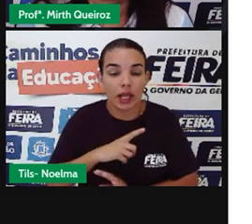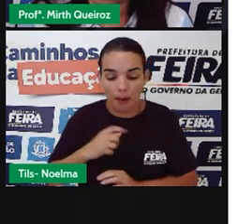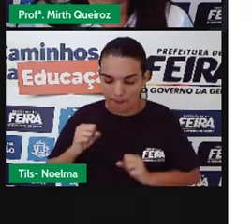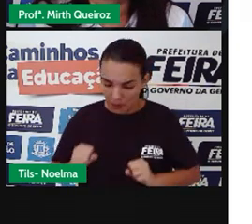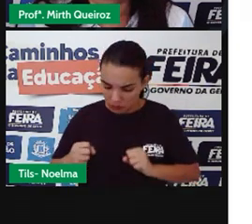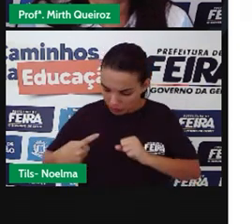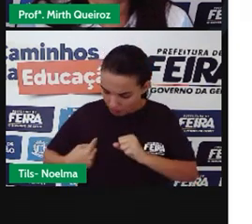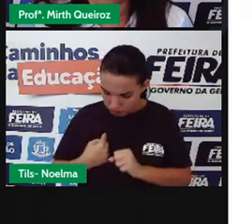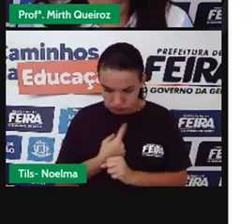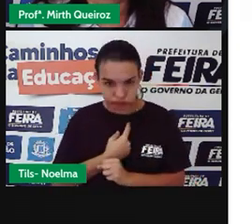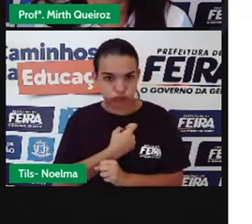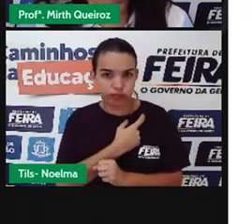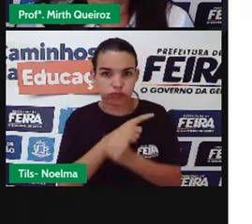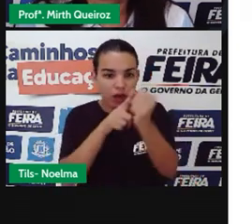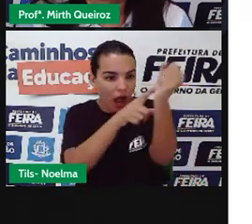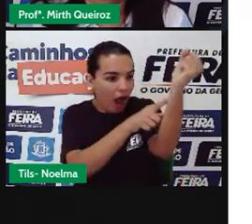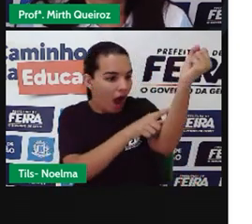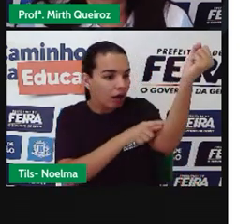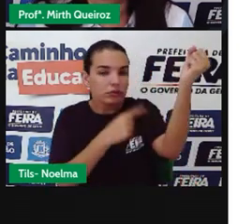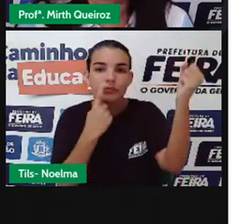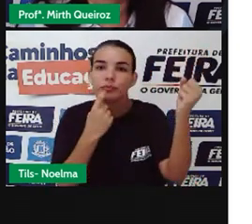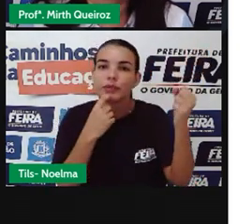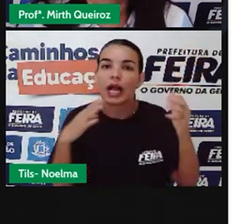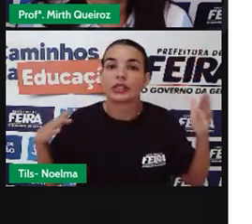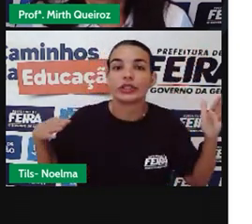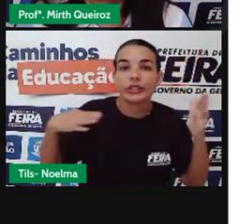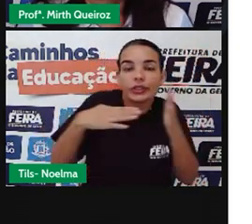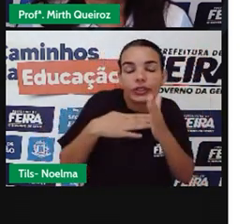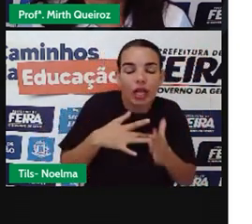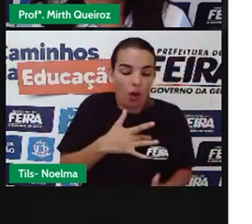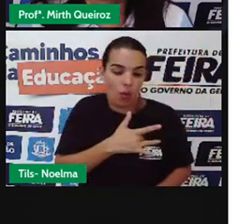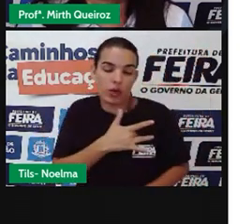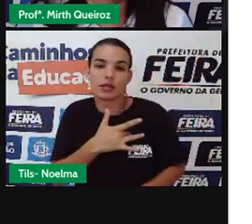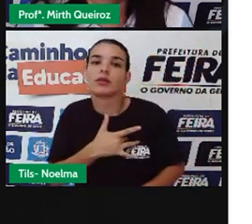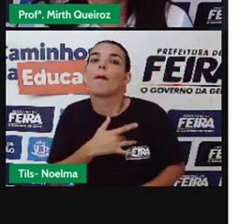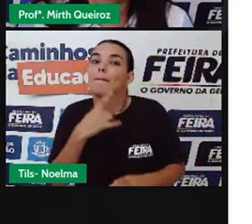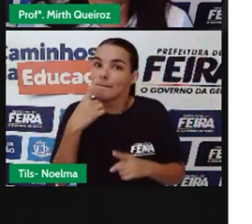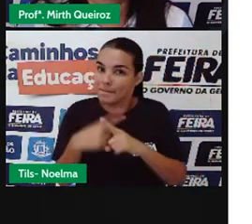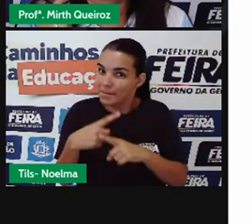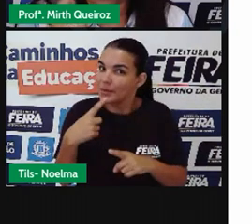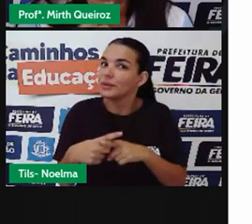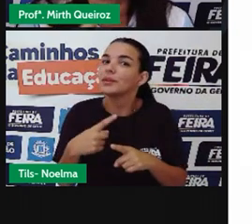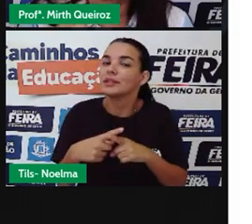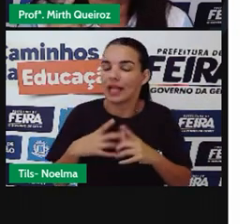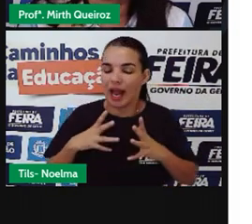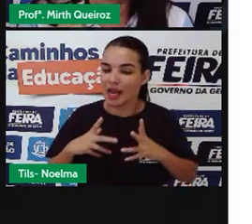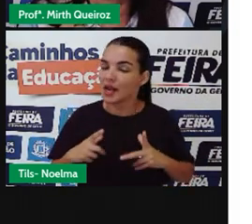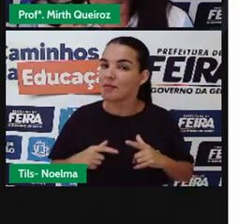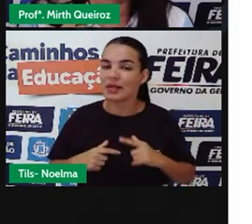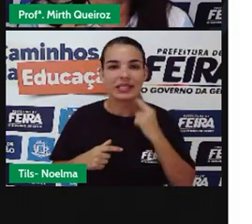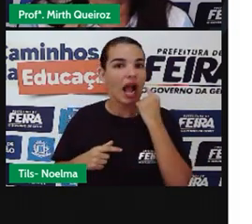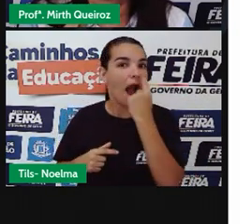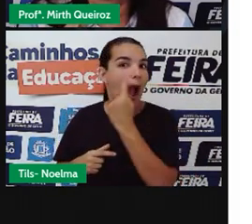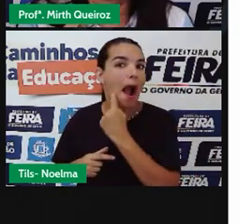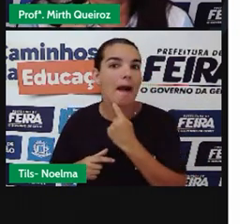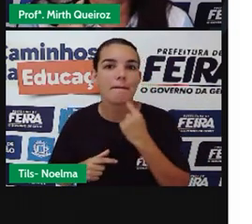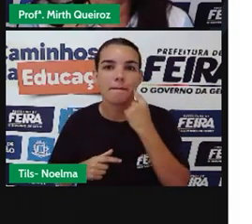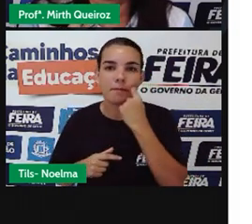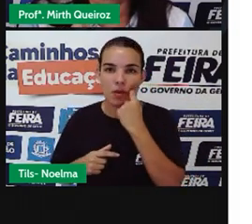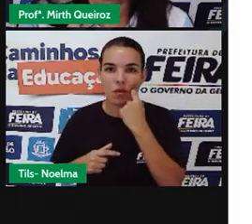percorrer a corrente sanguínea chegar até o oração portanto ali higiene bucal